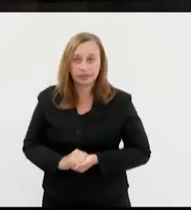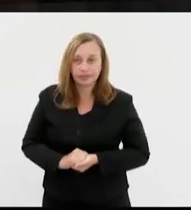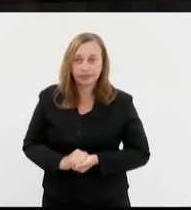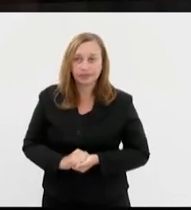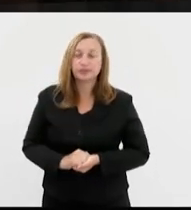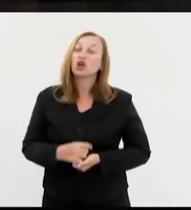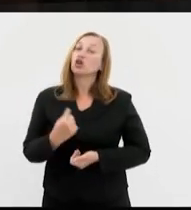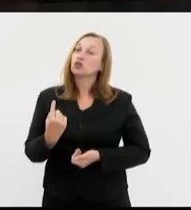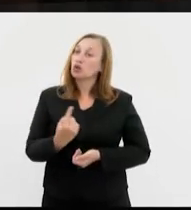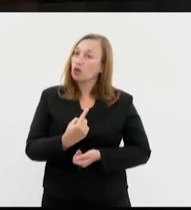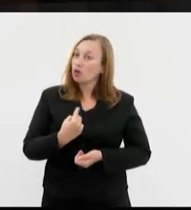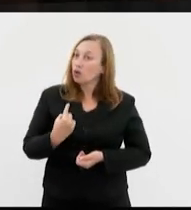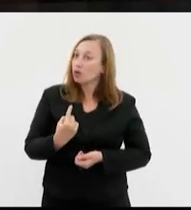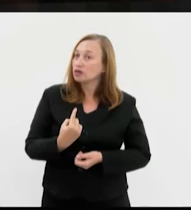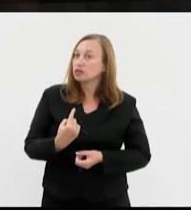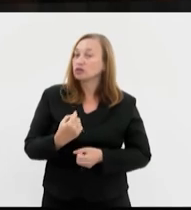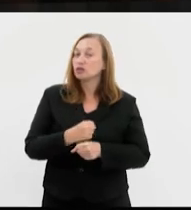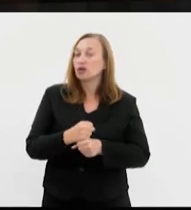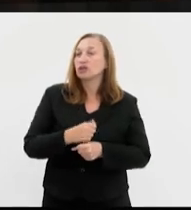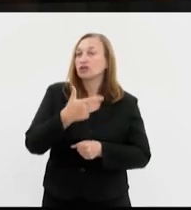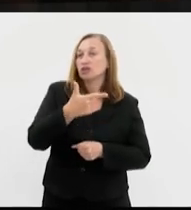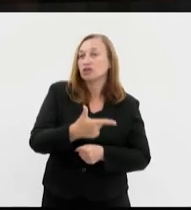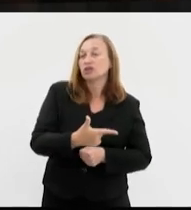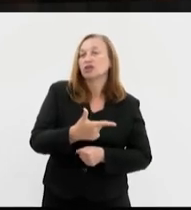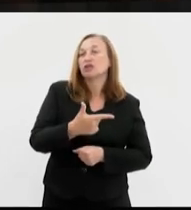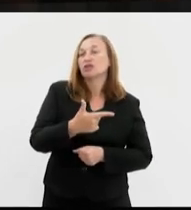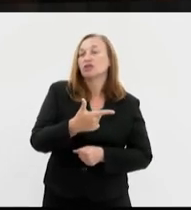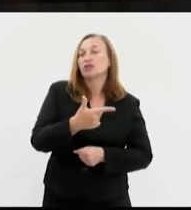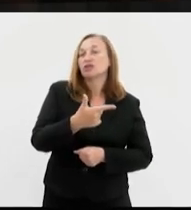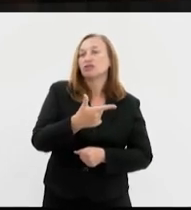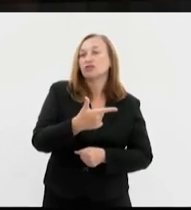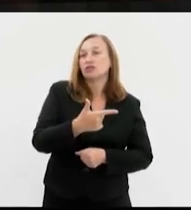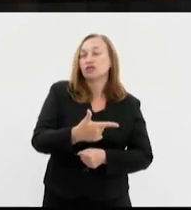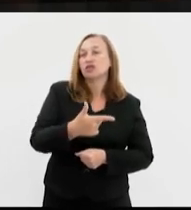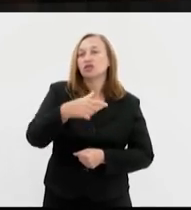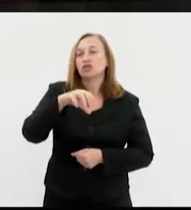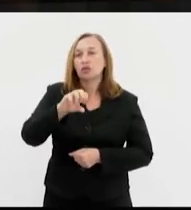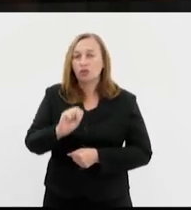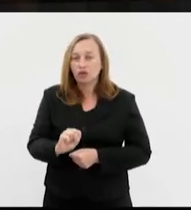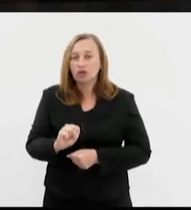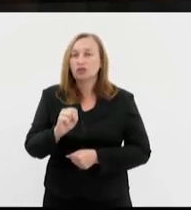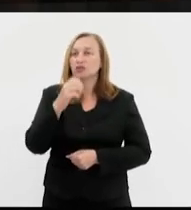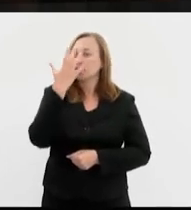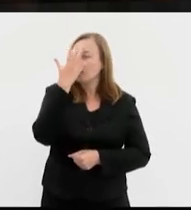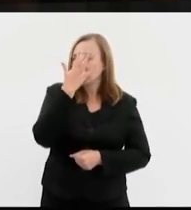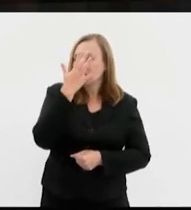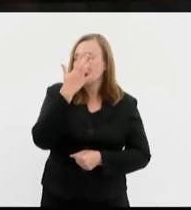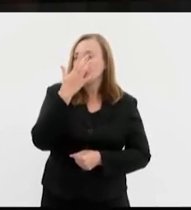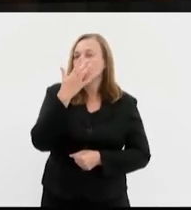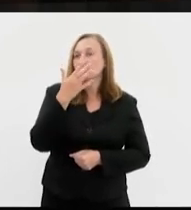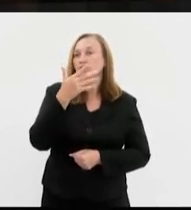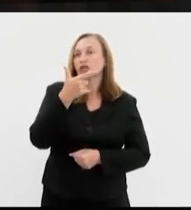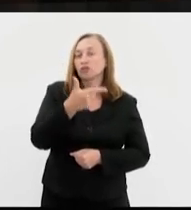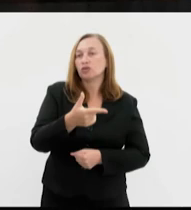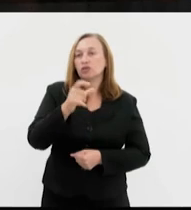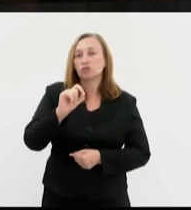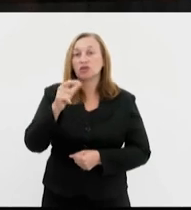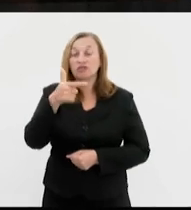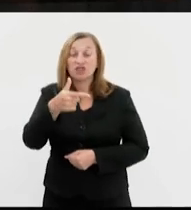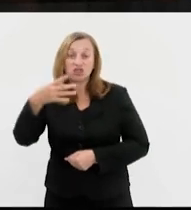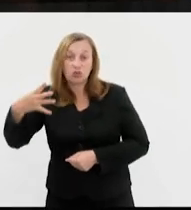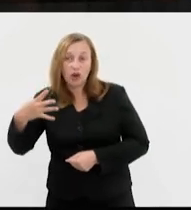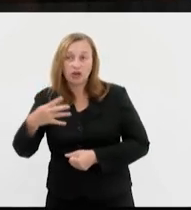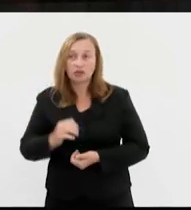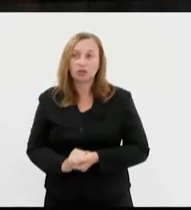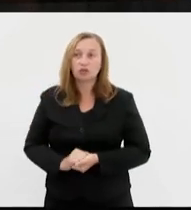Nós estamos em 28 de fevereiro de 2024. Então, só aquilo que